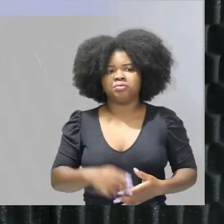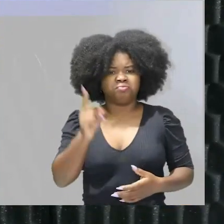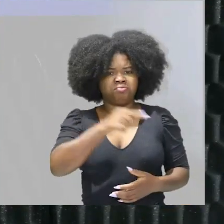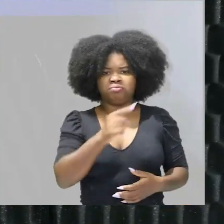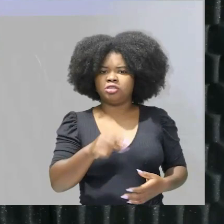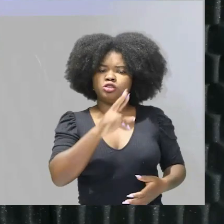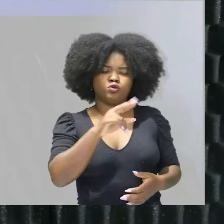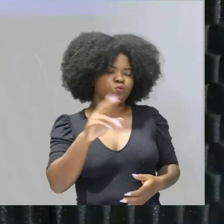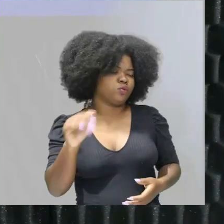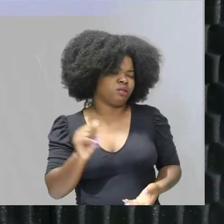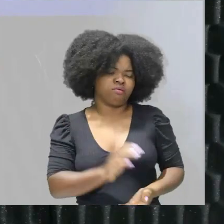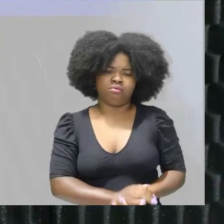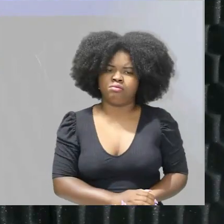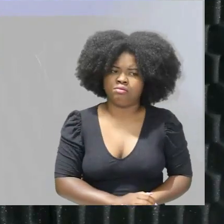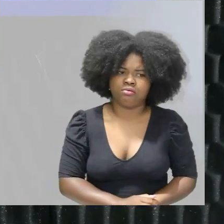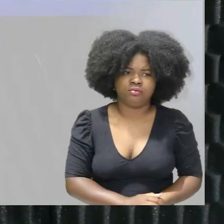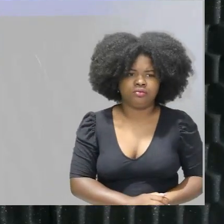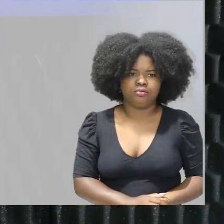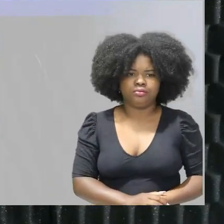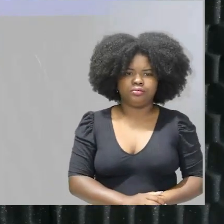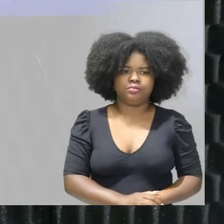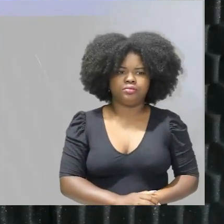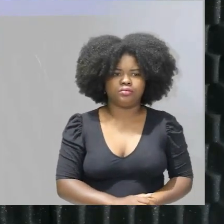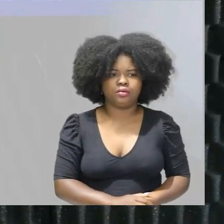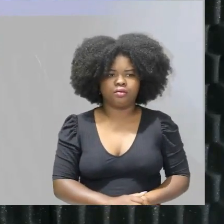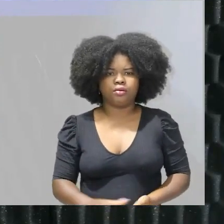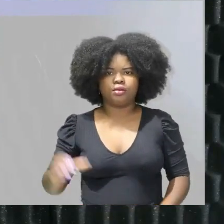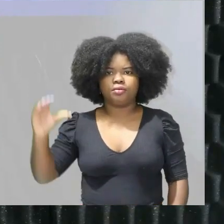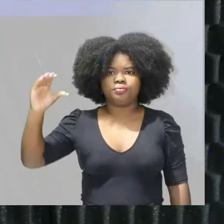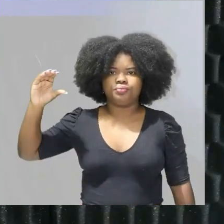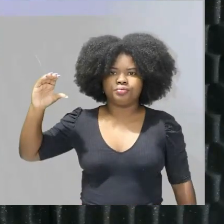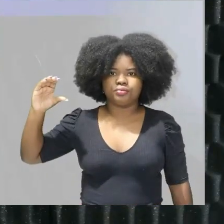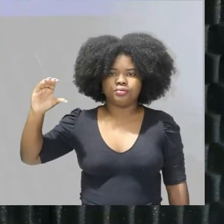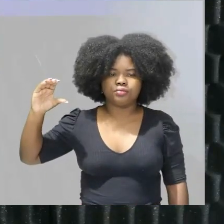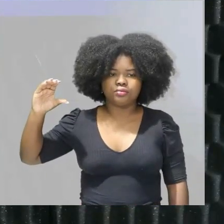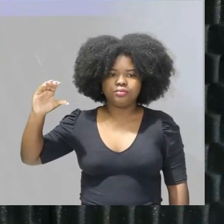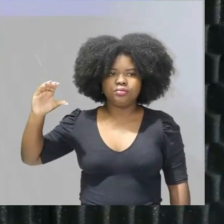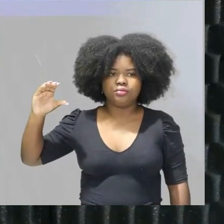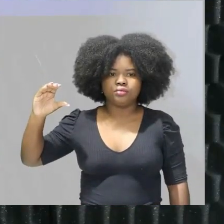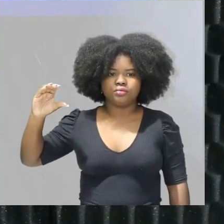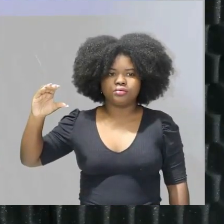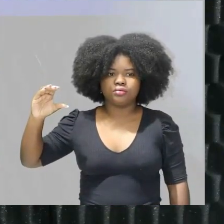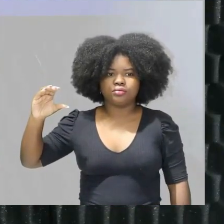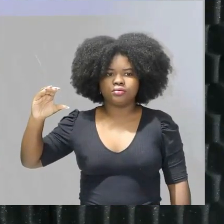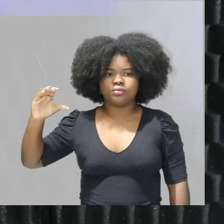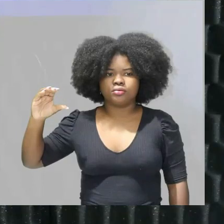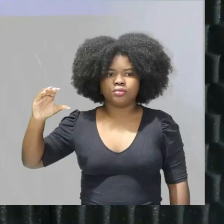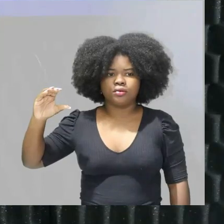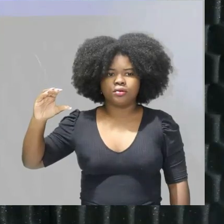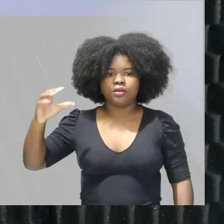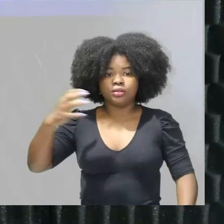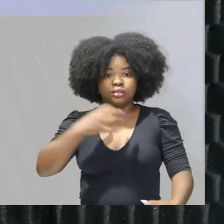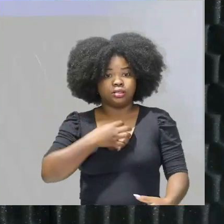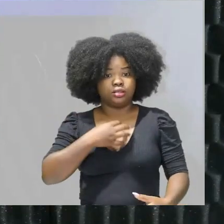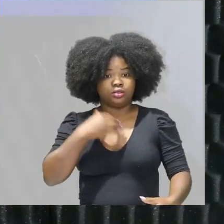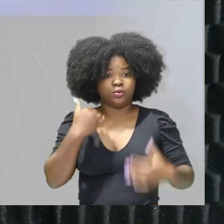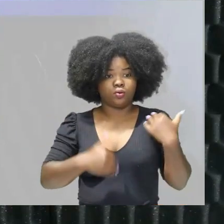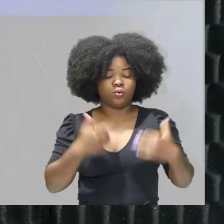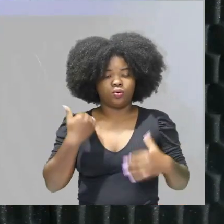isso valorização do corpo corpo sentidos